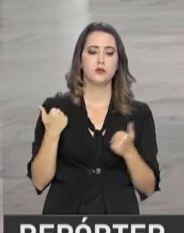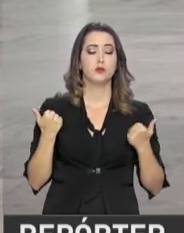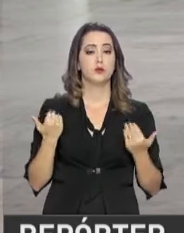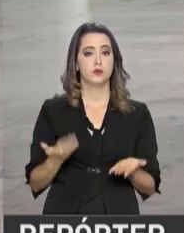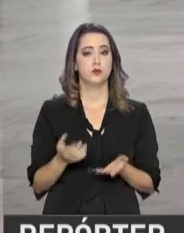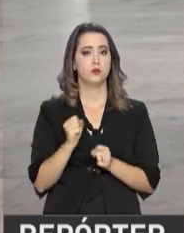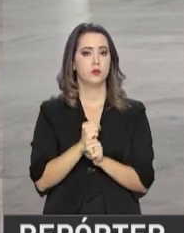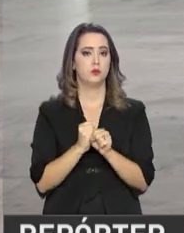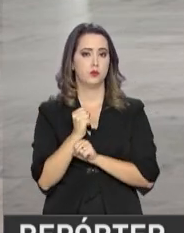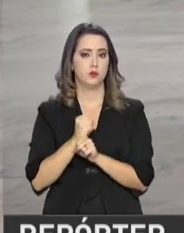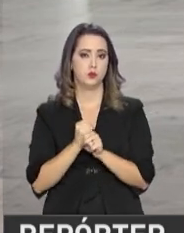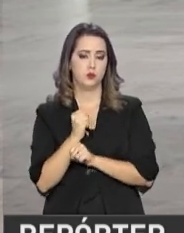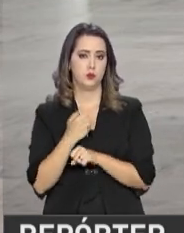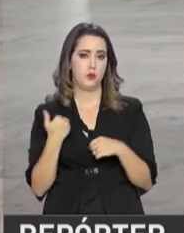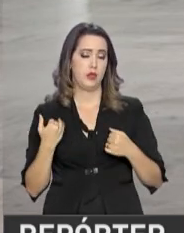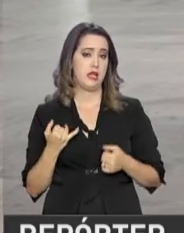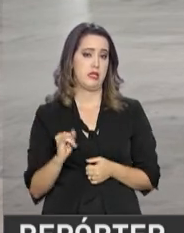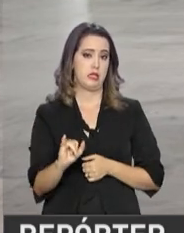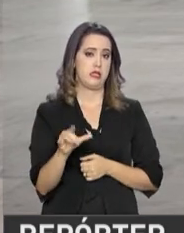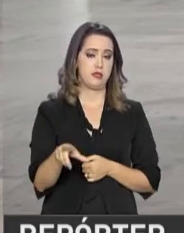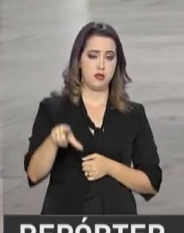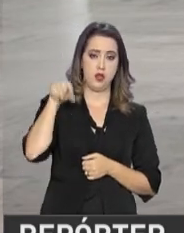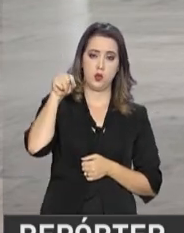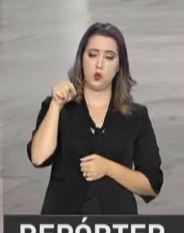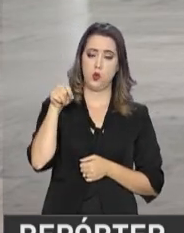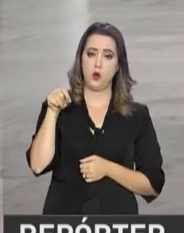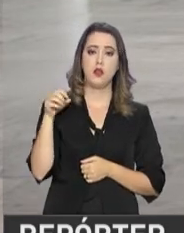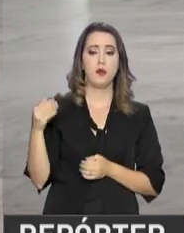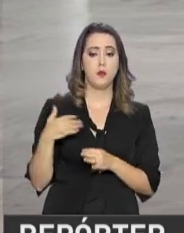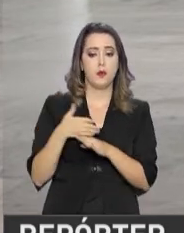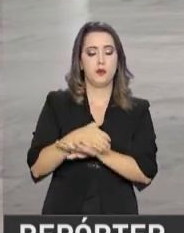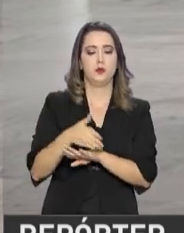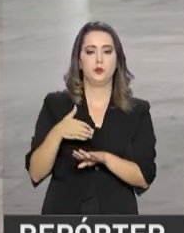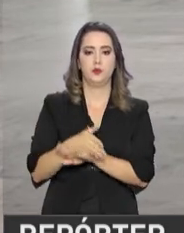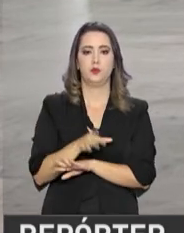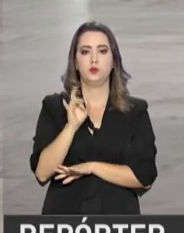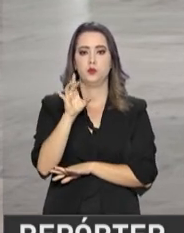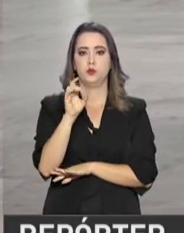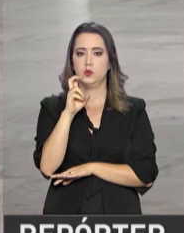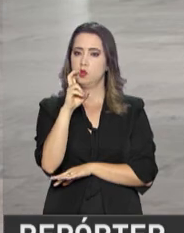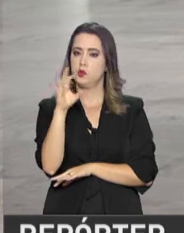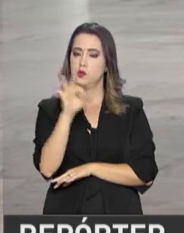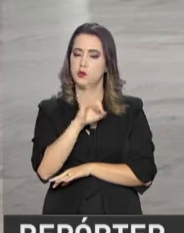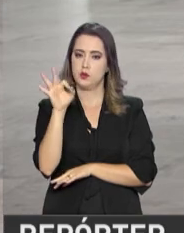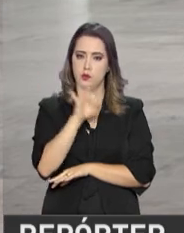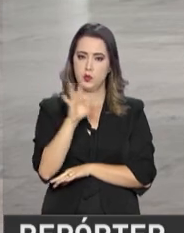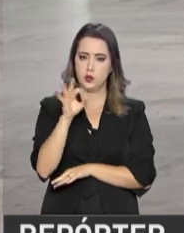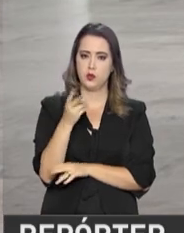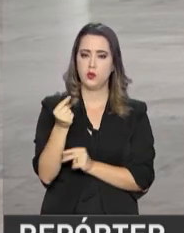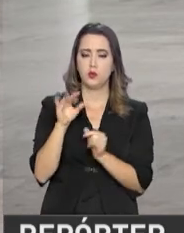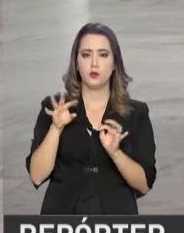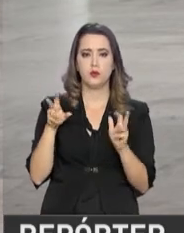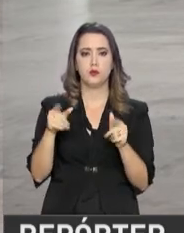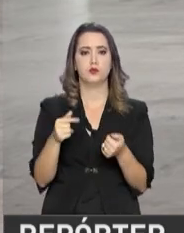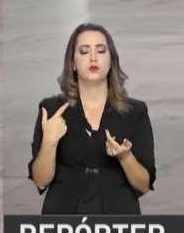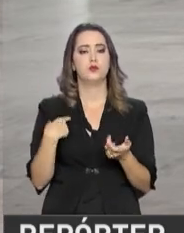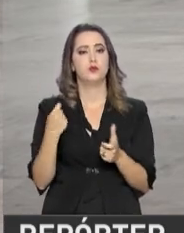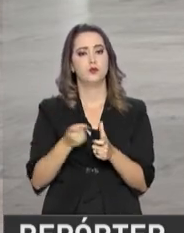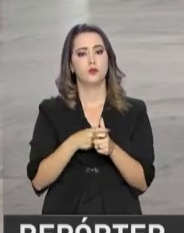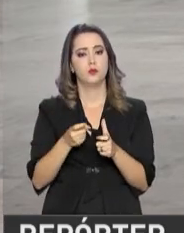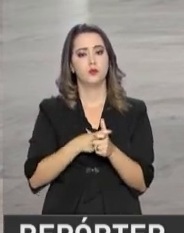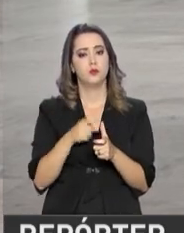por cento ao ano caso optem por esta entrada apenas de 5% do valor total da dívida